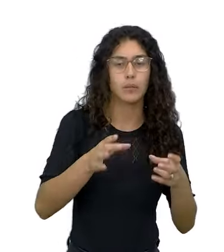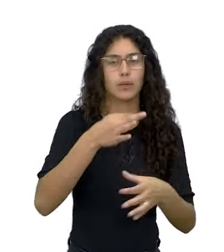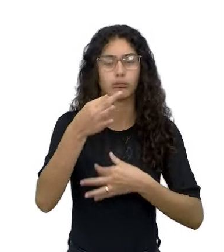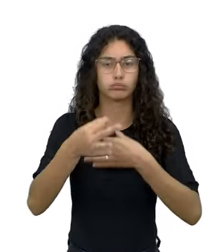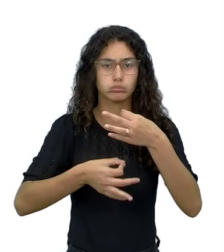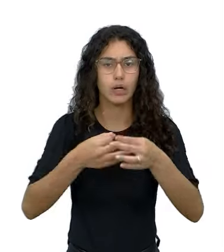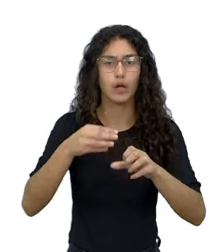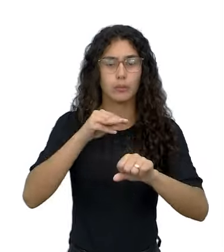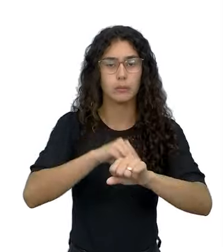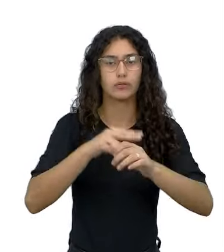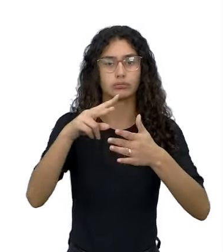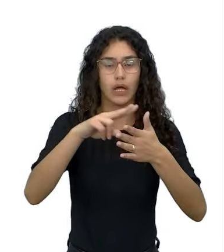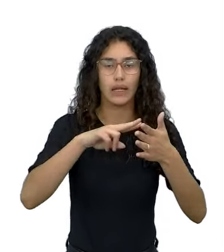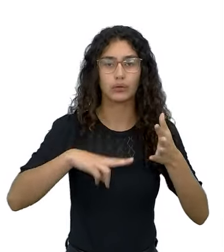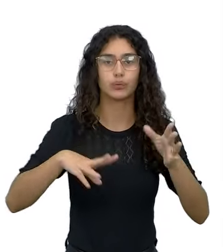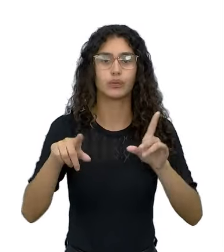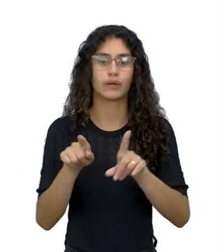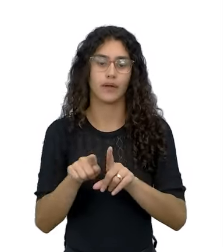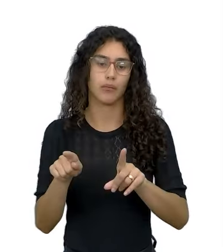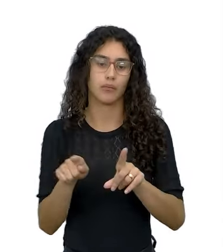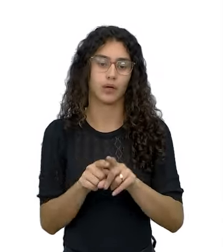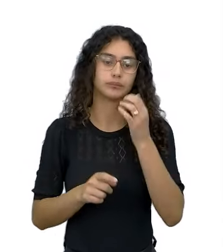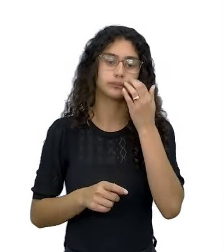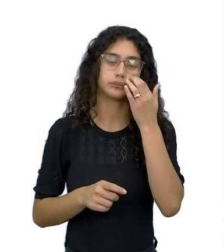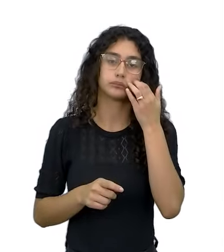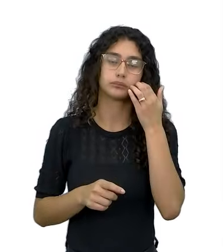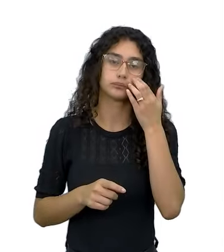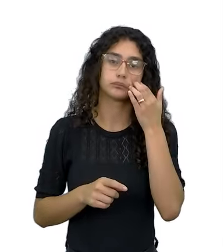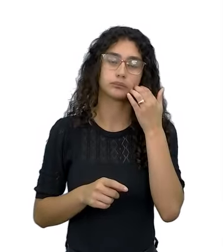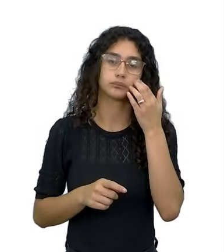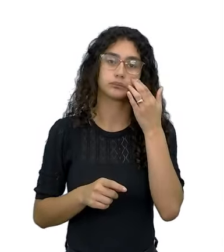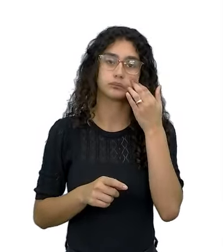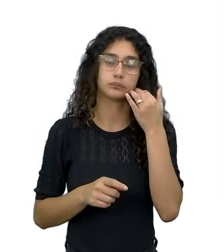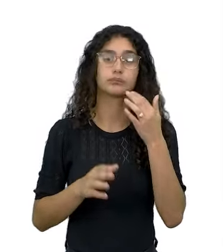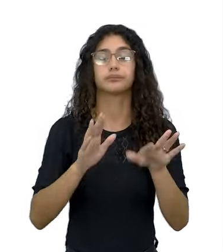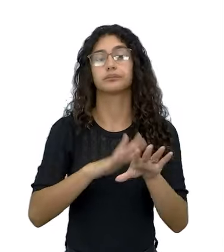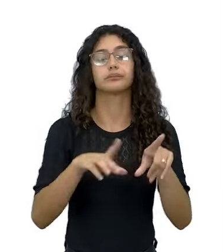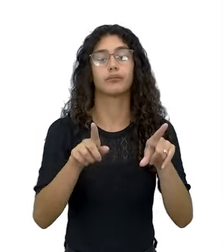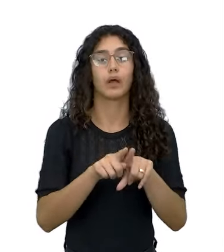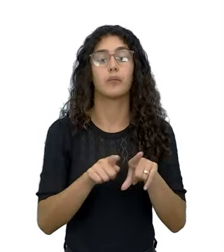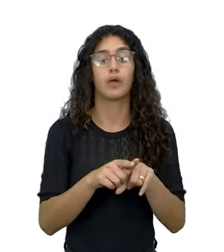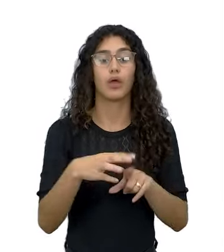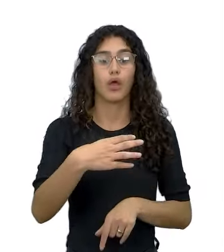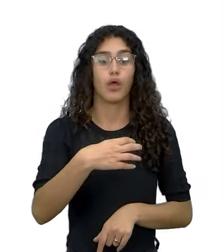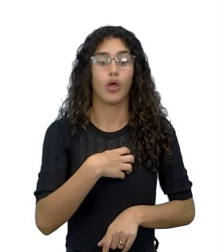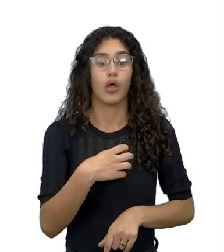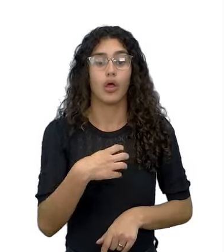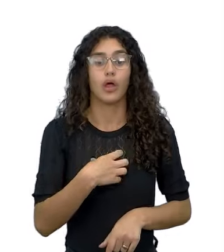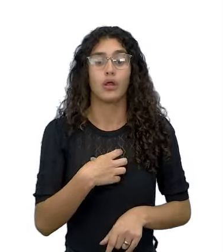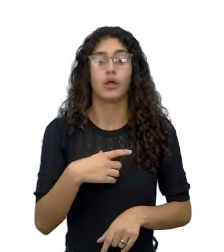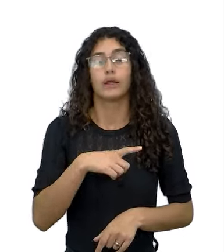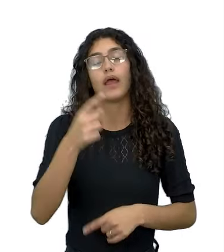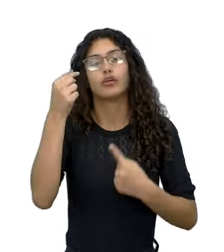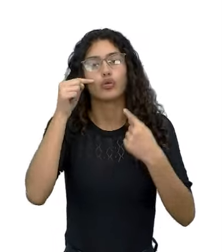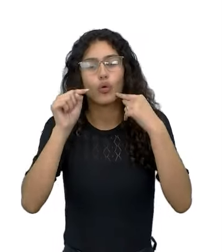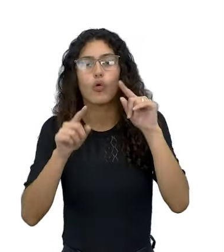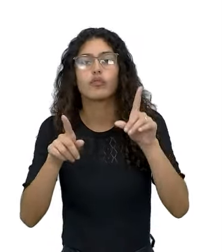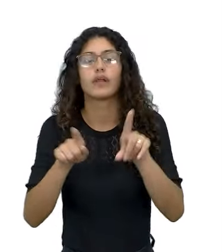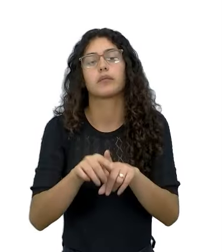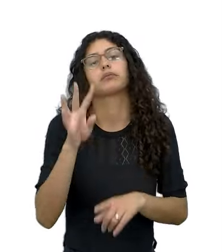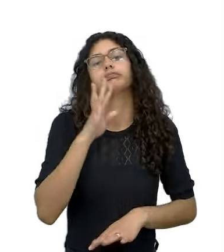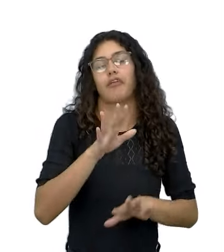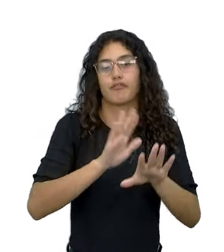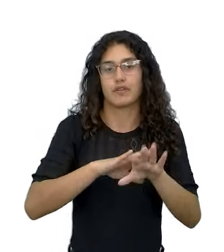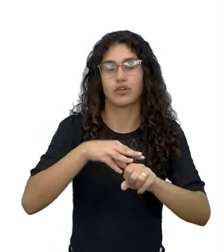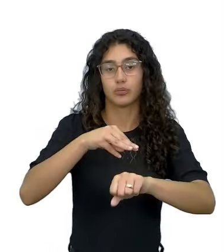hipóteses durante a leitura, né, na confirmação, e constatação da temática, a exploração de dúvidas também fica legal ser feito